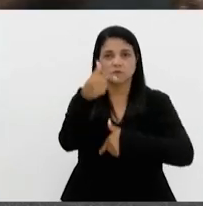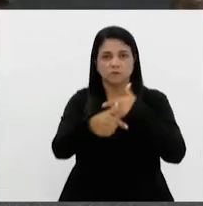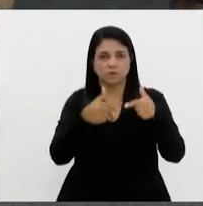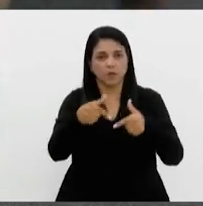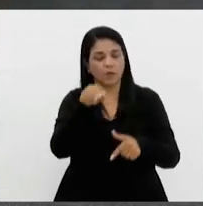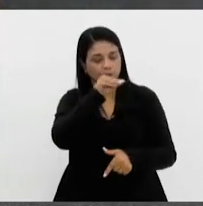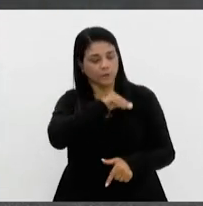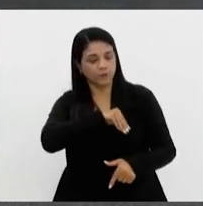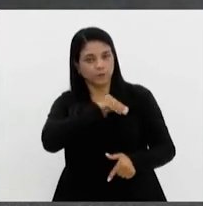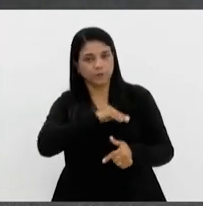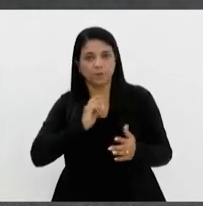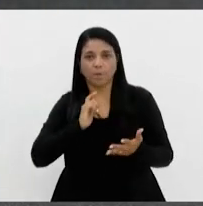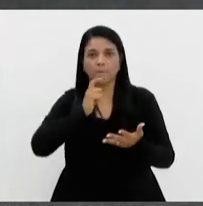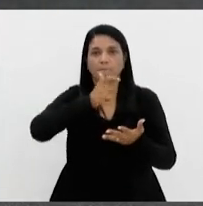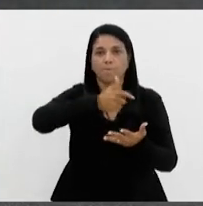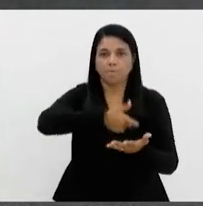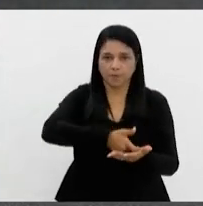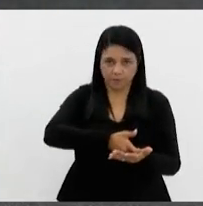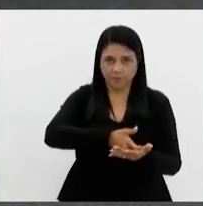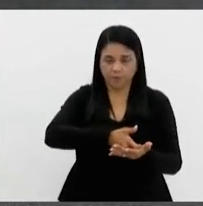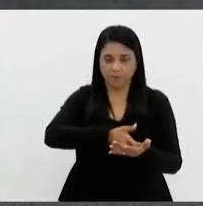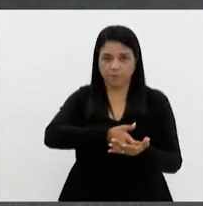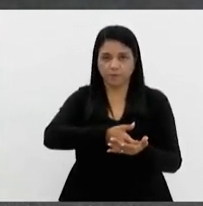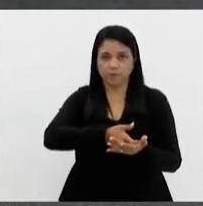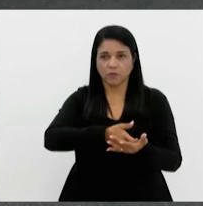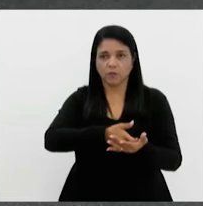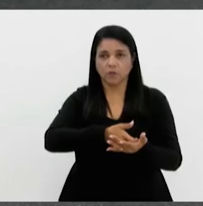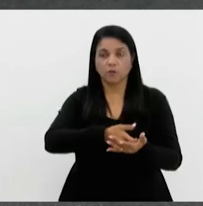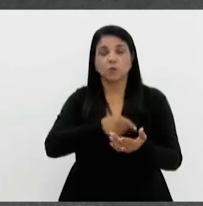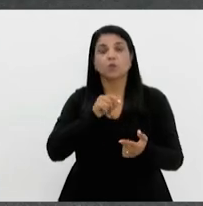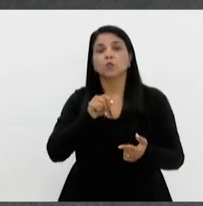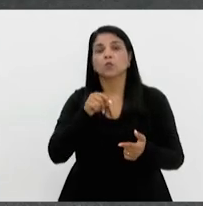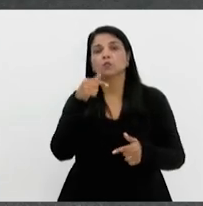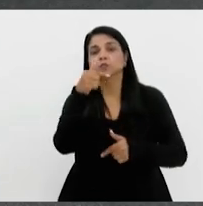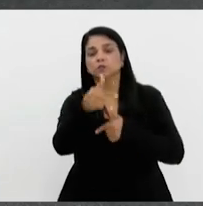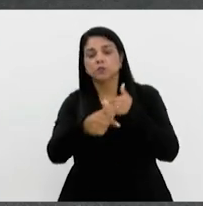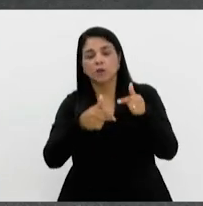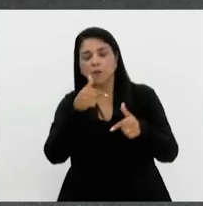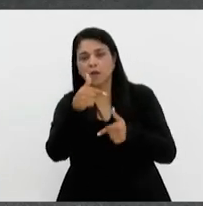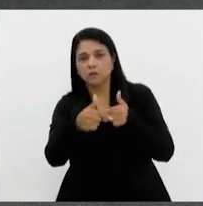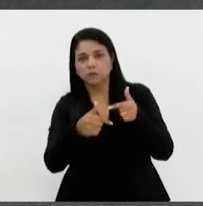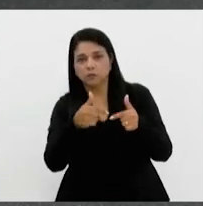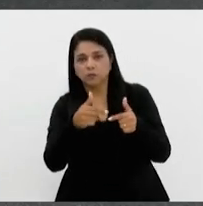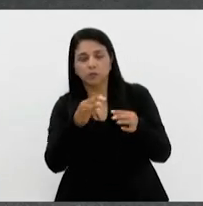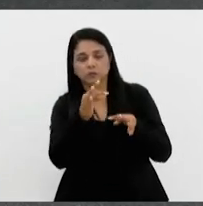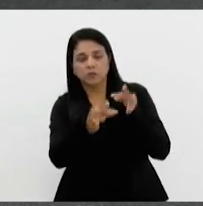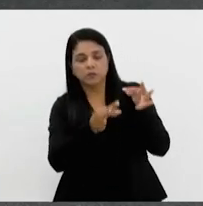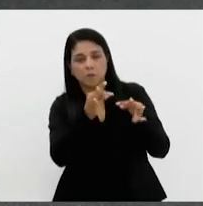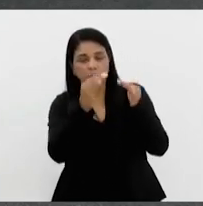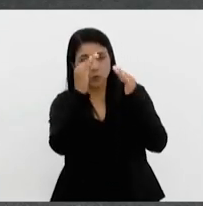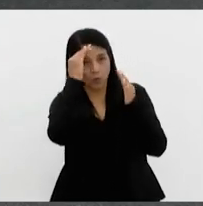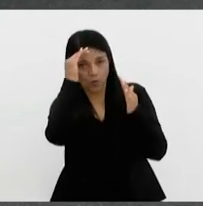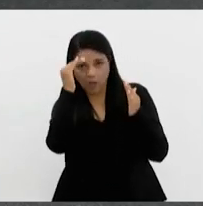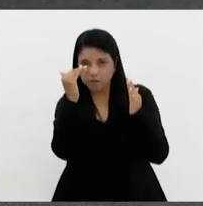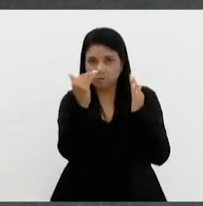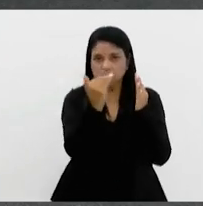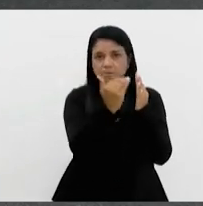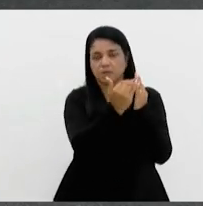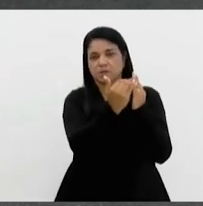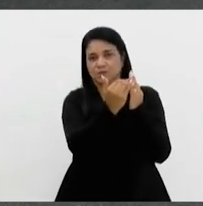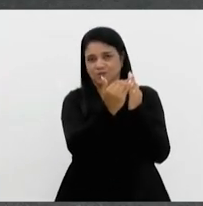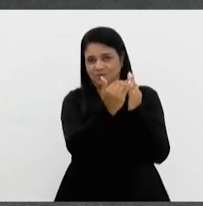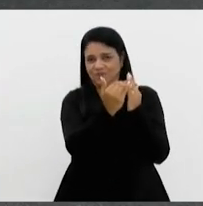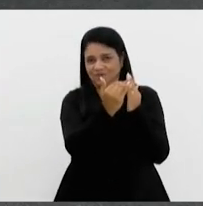do trabalho, o trato do trabalhador com respeito e dignidade. Esse é o fundamento